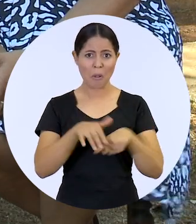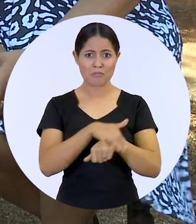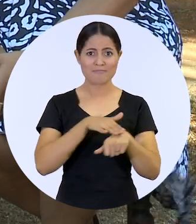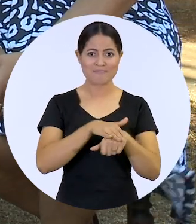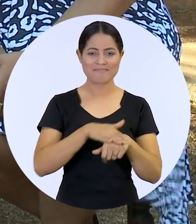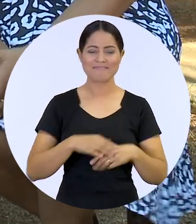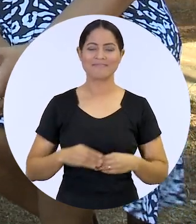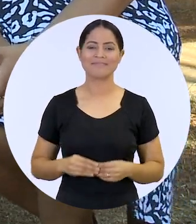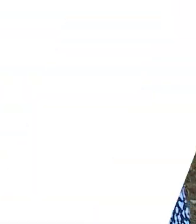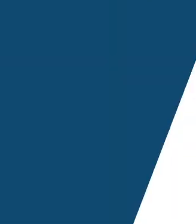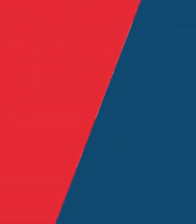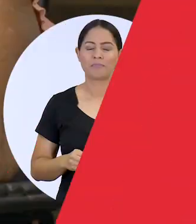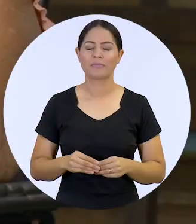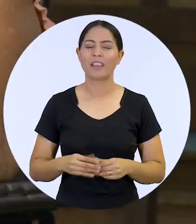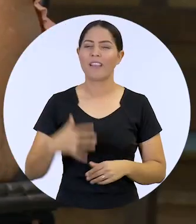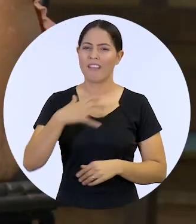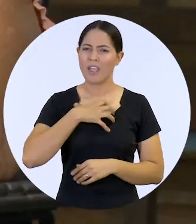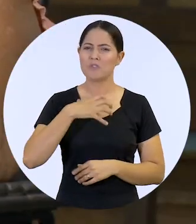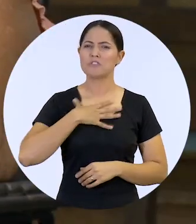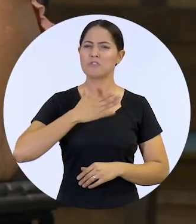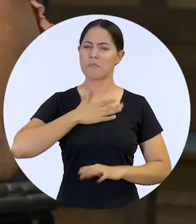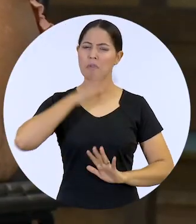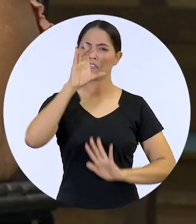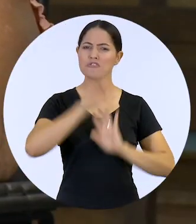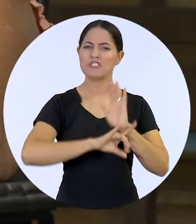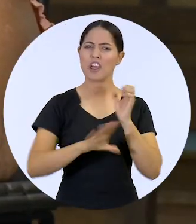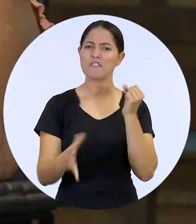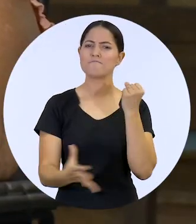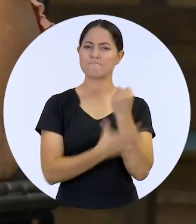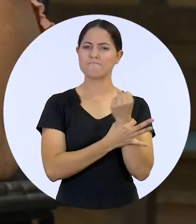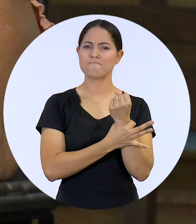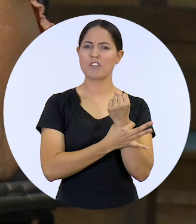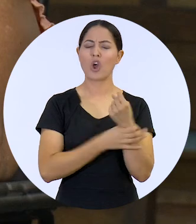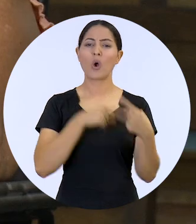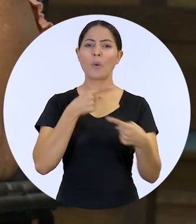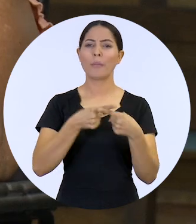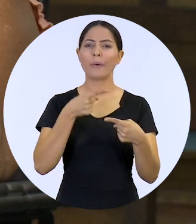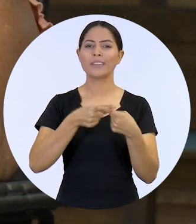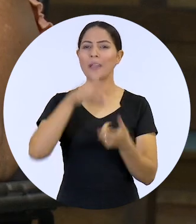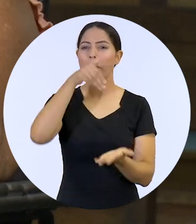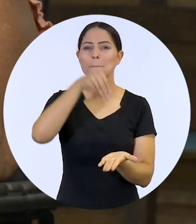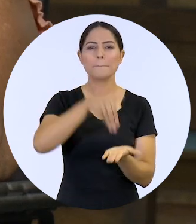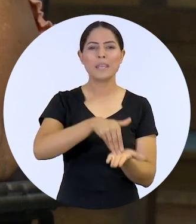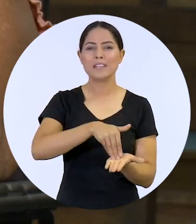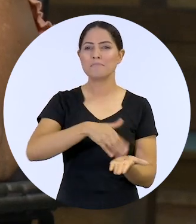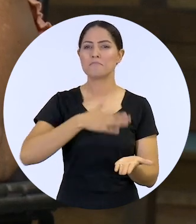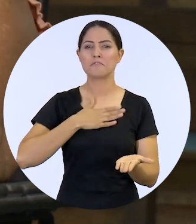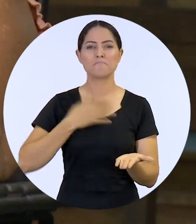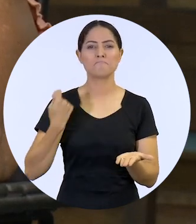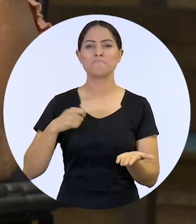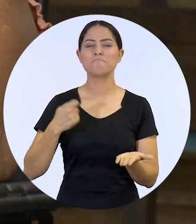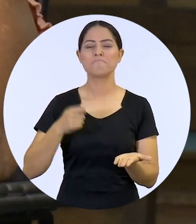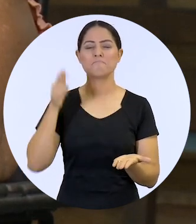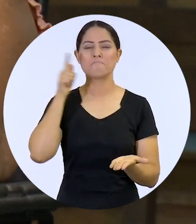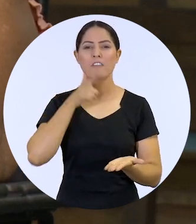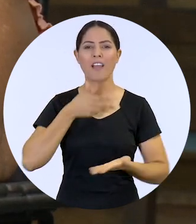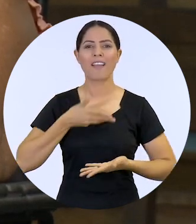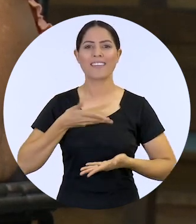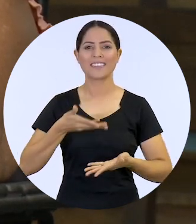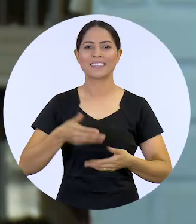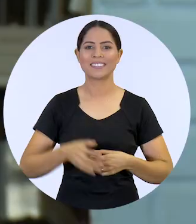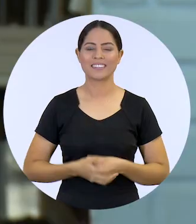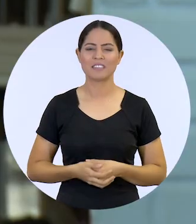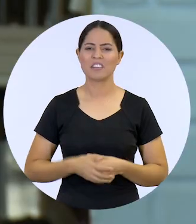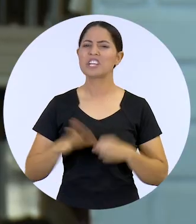direitos. Pois não. Eu sinto que todos os meus direitos são garantidos, porque o mínimo que eu preciso, na mesma hora, eu sou